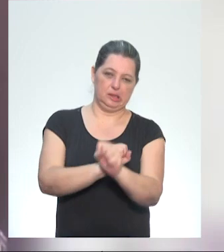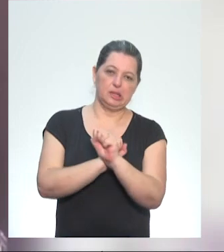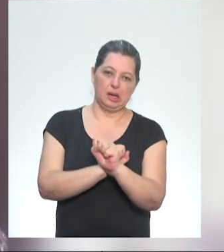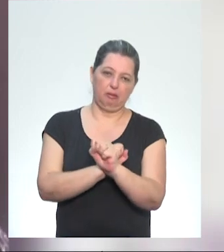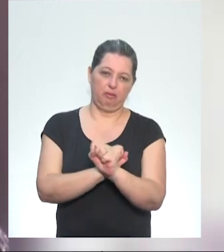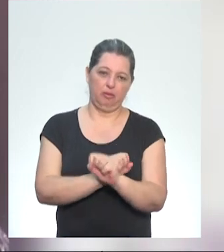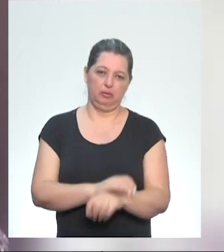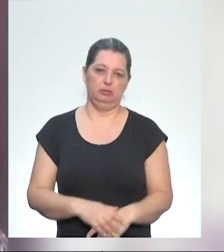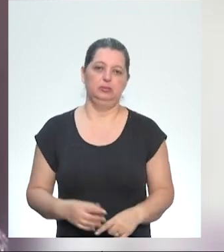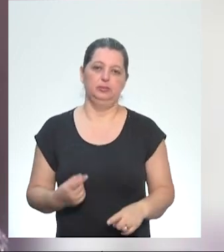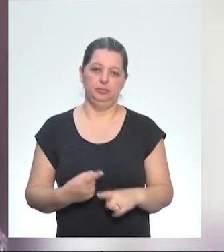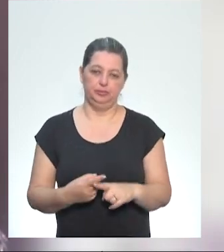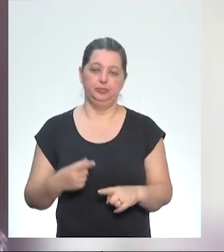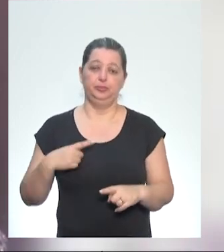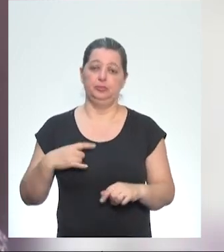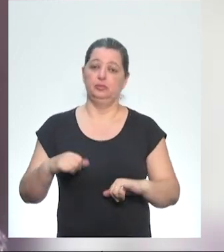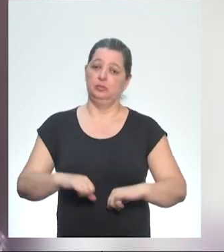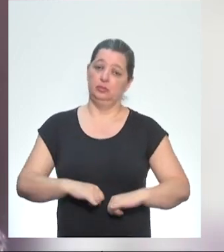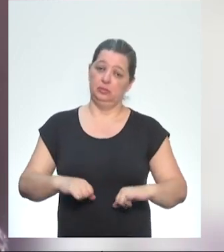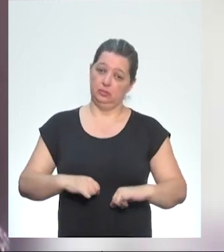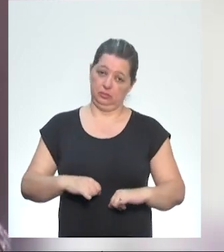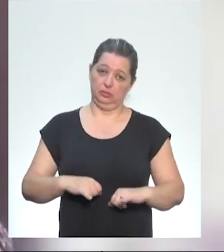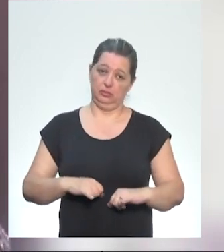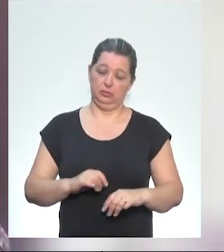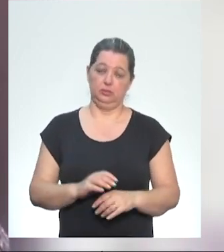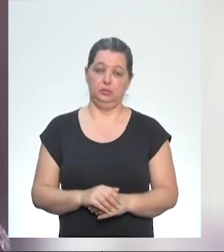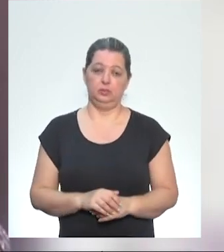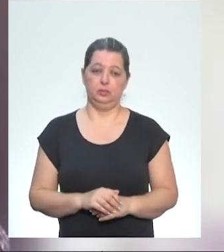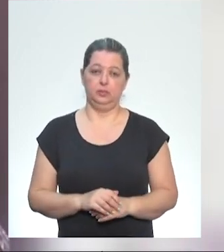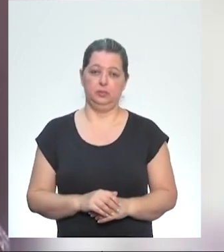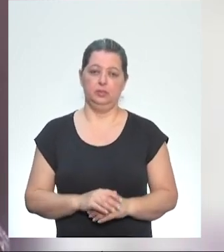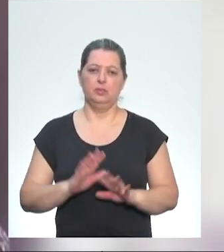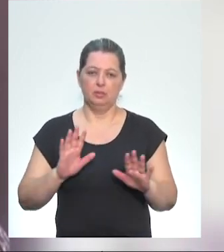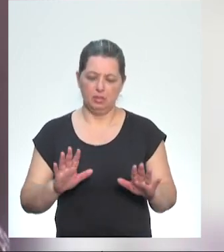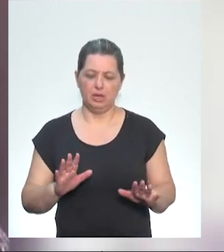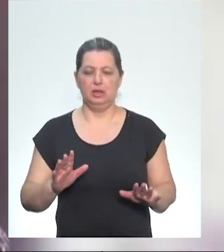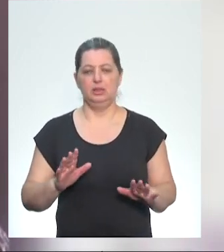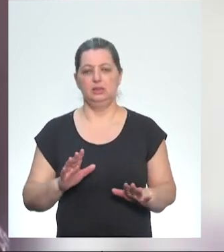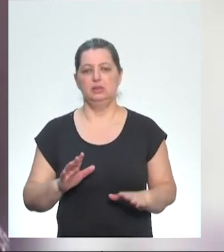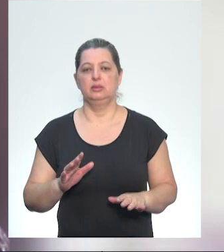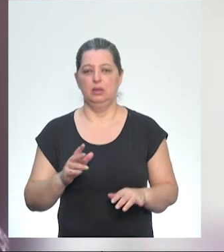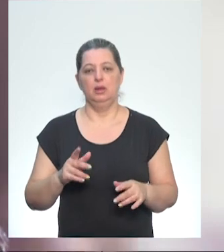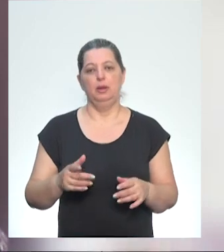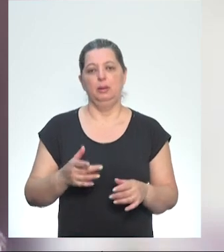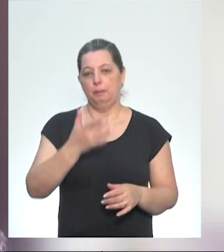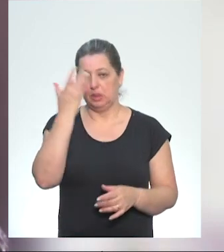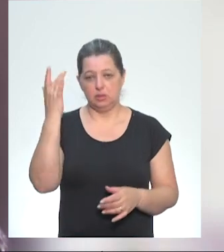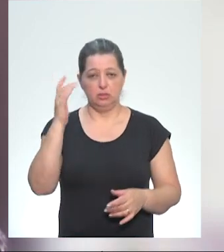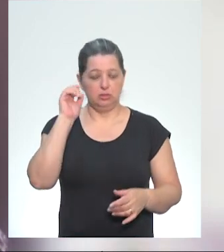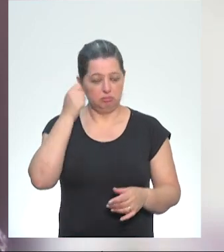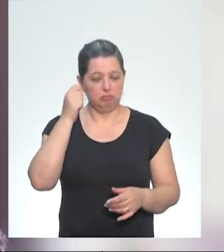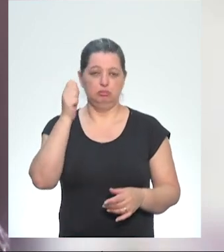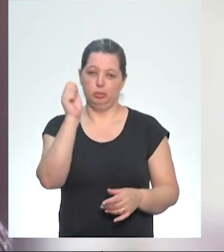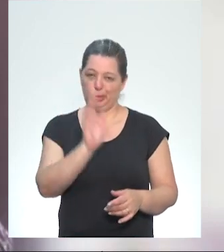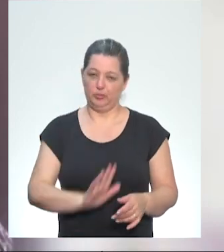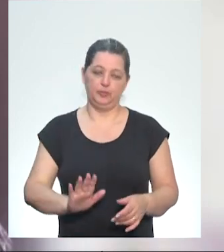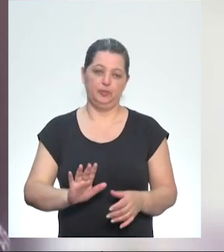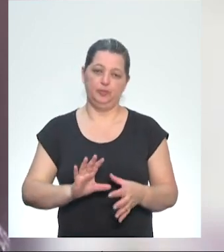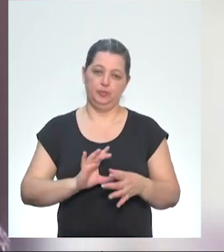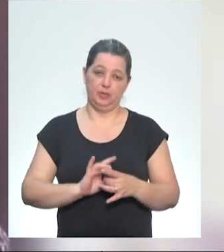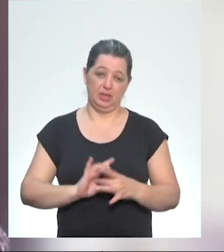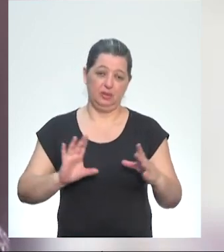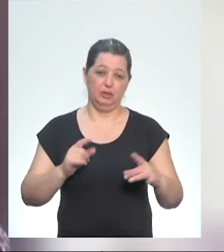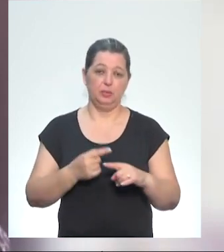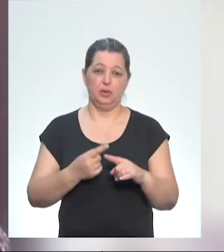foram submetidos a essa condição, mas, na verdade, seriam pessoas livres, né? Tanto os africanos de diversas origens que chegam aqui